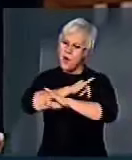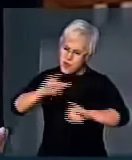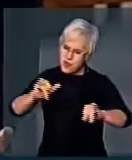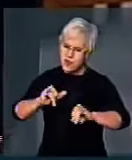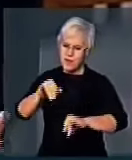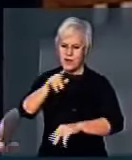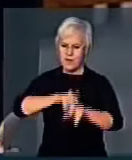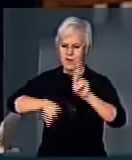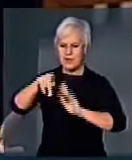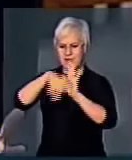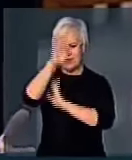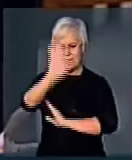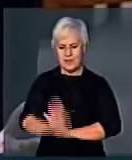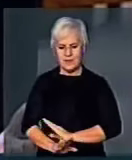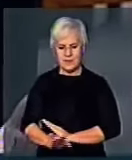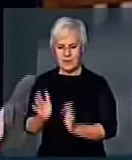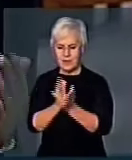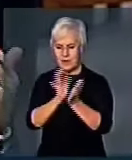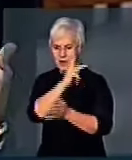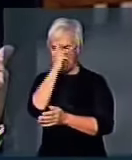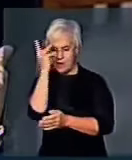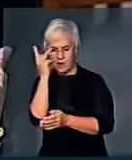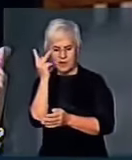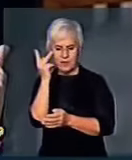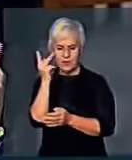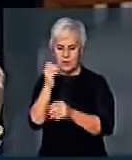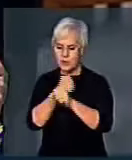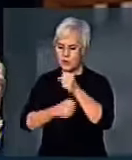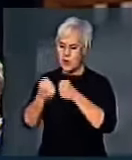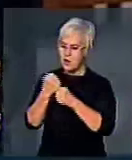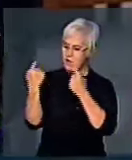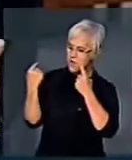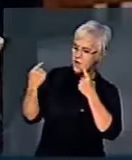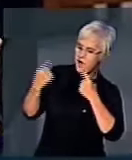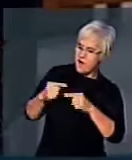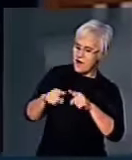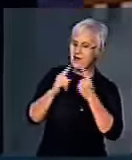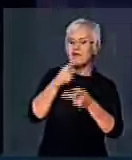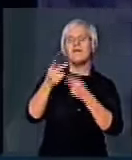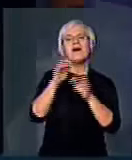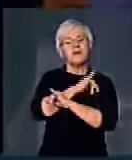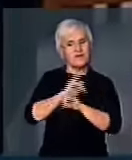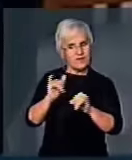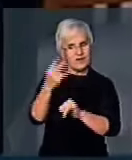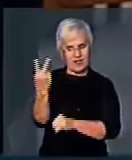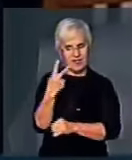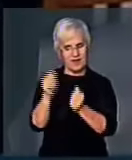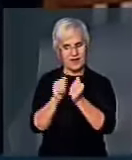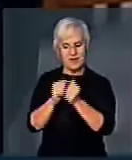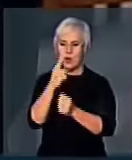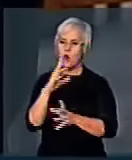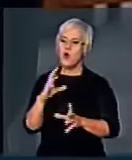nação brasileira, tudo que aconteceu. Aqueles que não gritaram ao nosso favor o ano passado, deram um grito nas urnas. Sua votação e a minha,